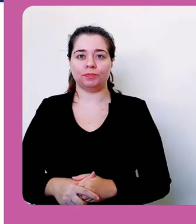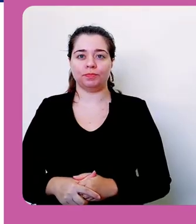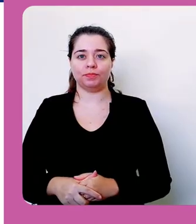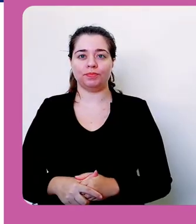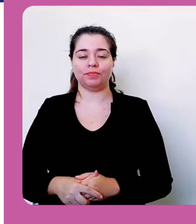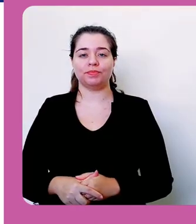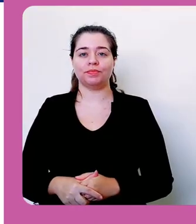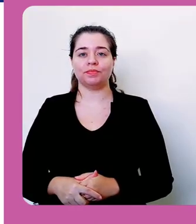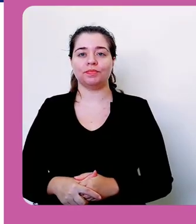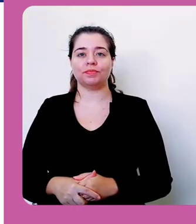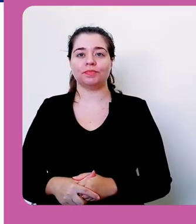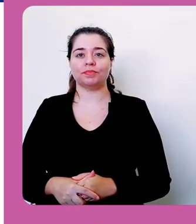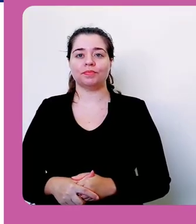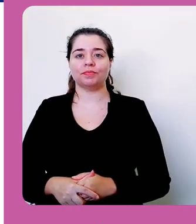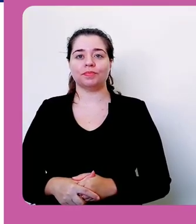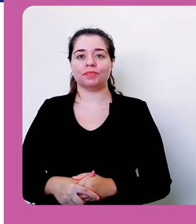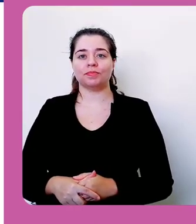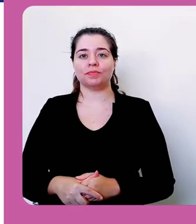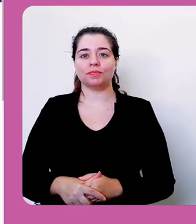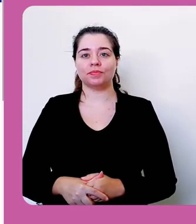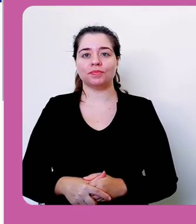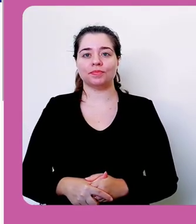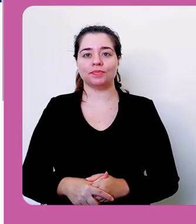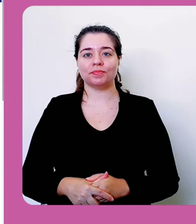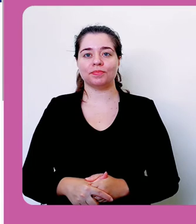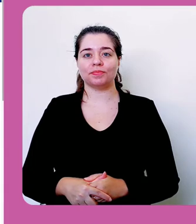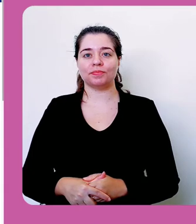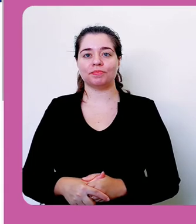Administrar, editar configurações.